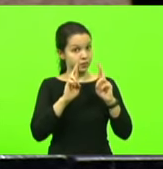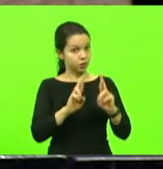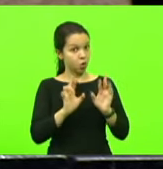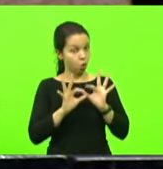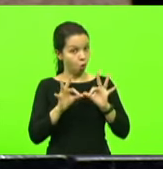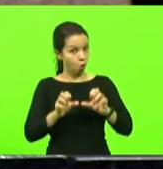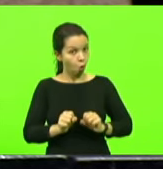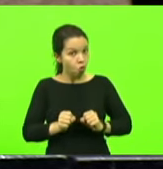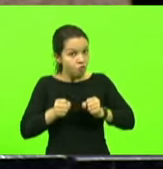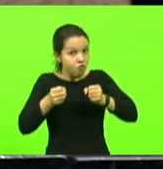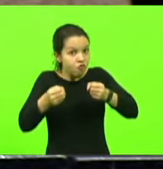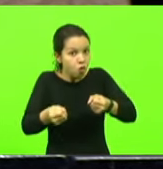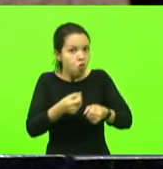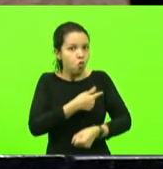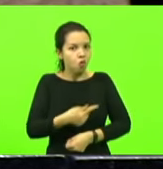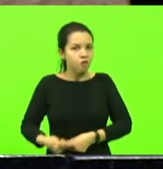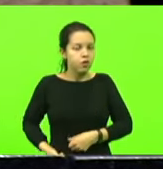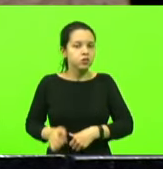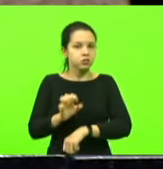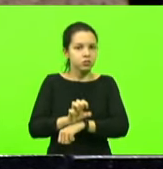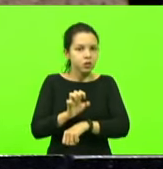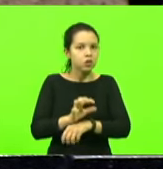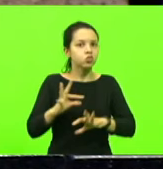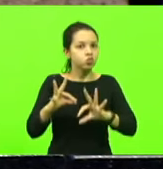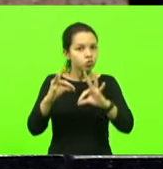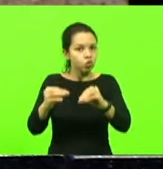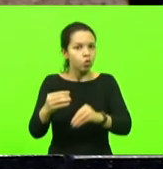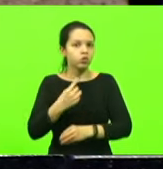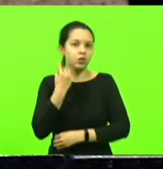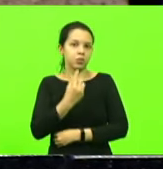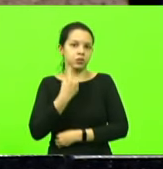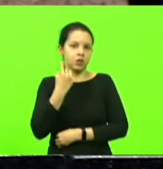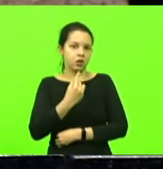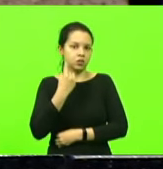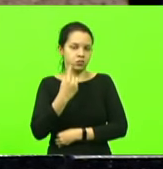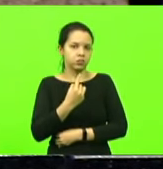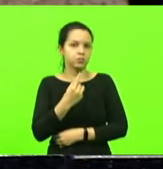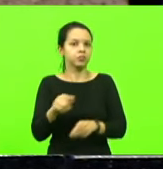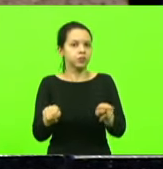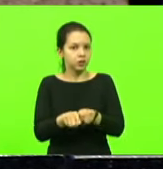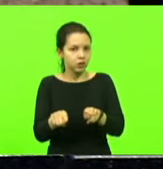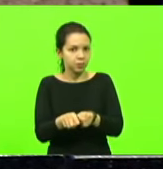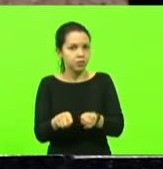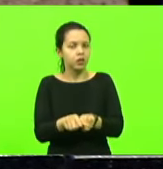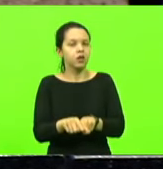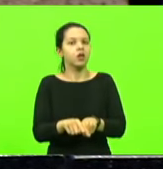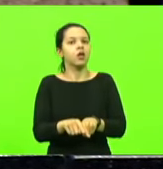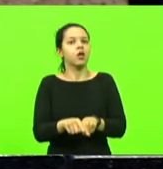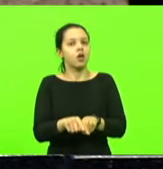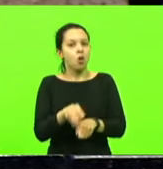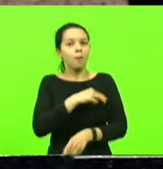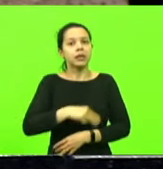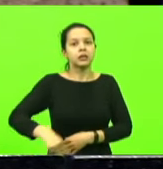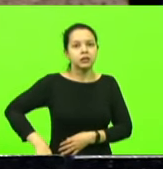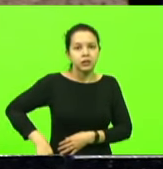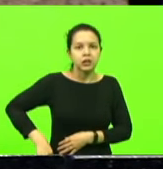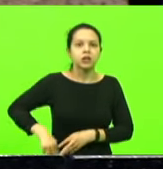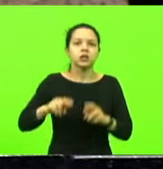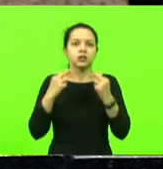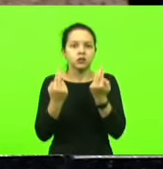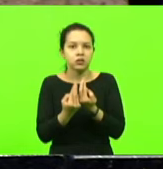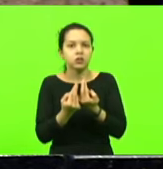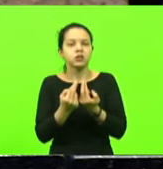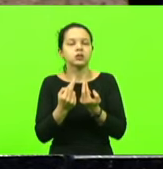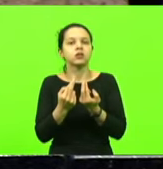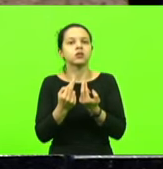feito pelo governo do Estado, pelos deputados aqui também, e até o ministro da audiência do Senado e todos os